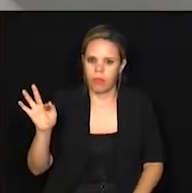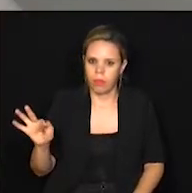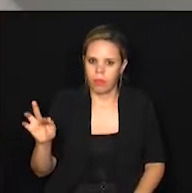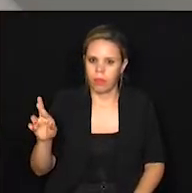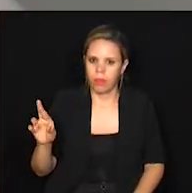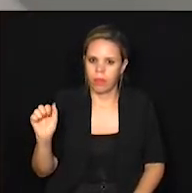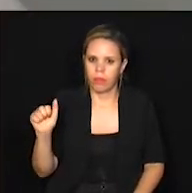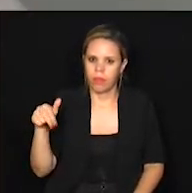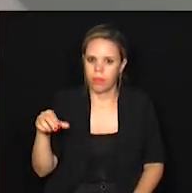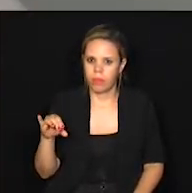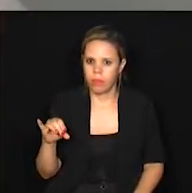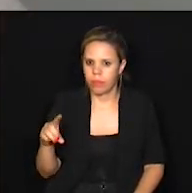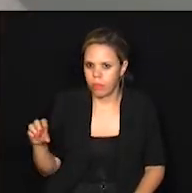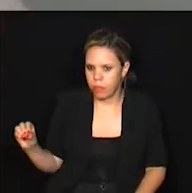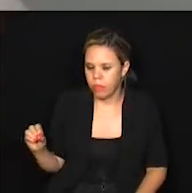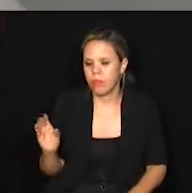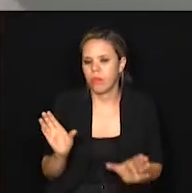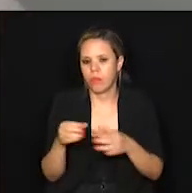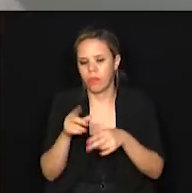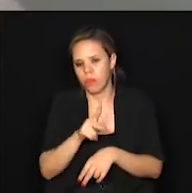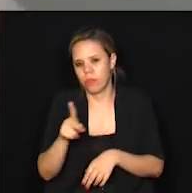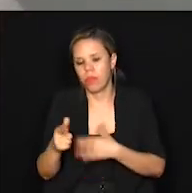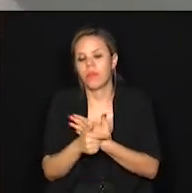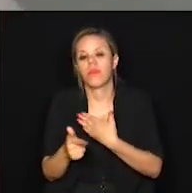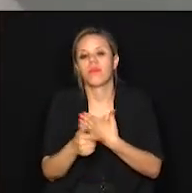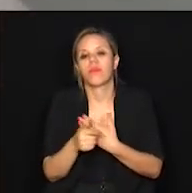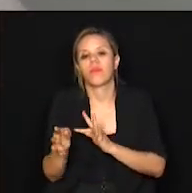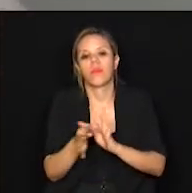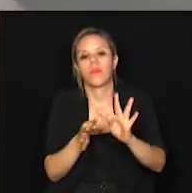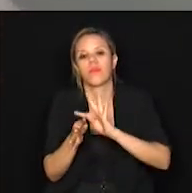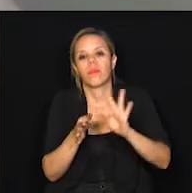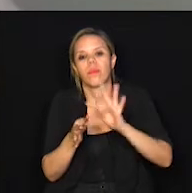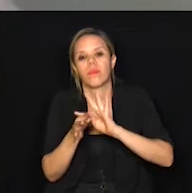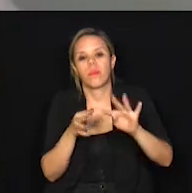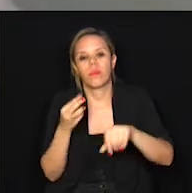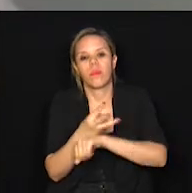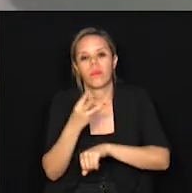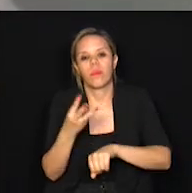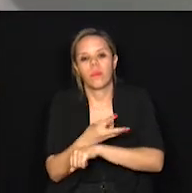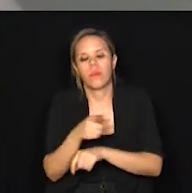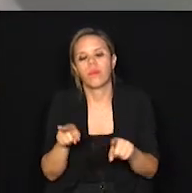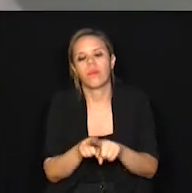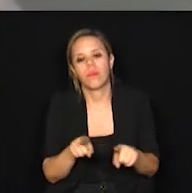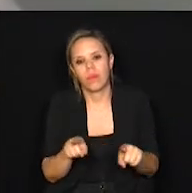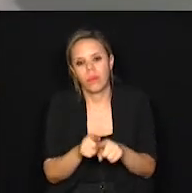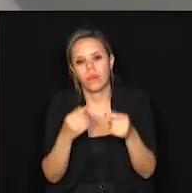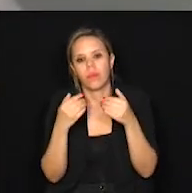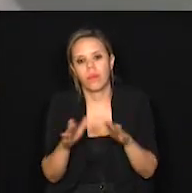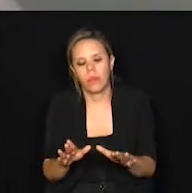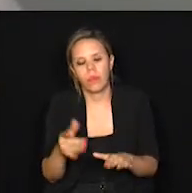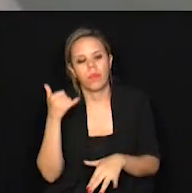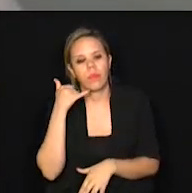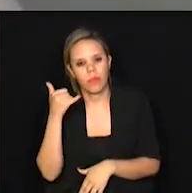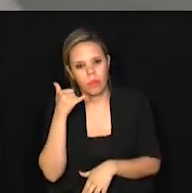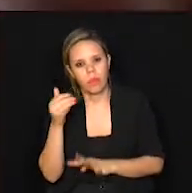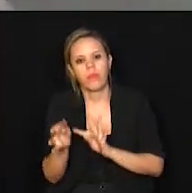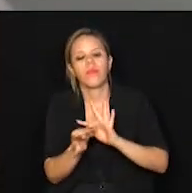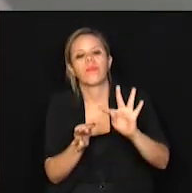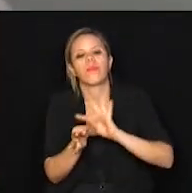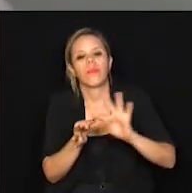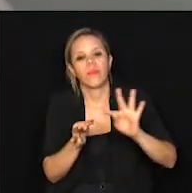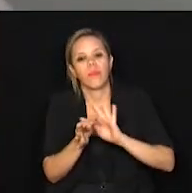aqui o Conselho Tutelar da região Noroeste de Campinas. Ailton. Tá bem. Bom, primeiramente, boa